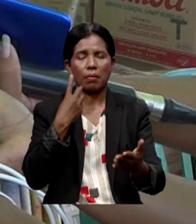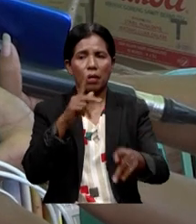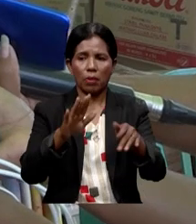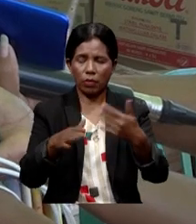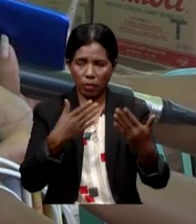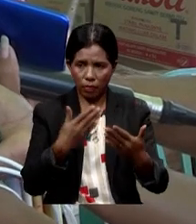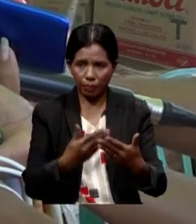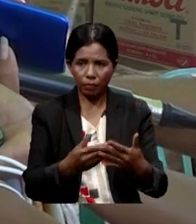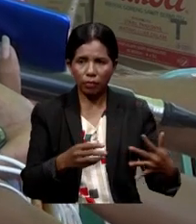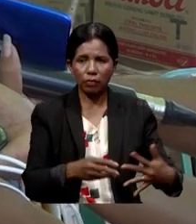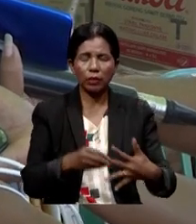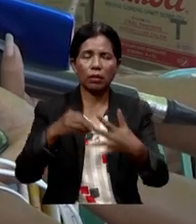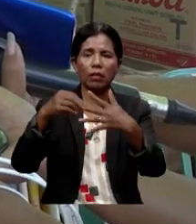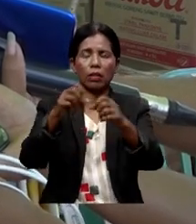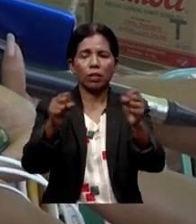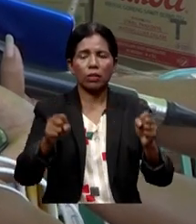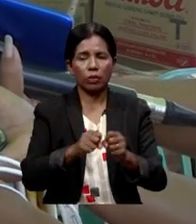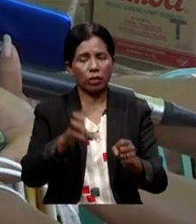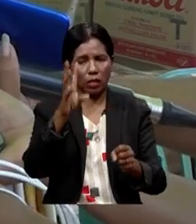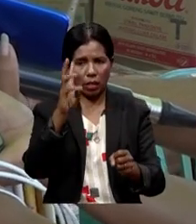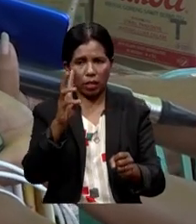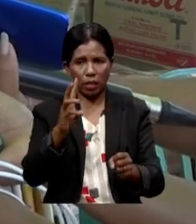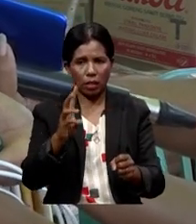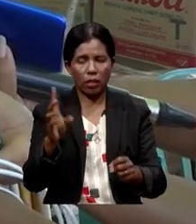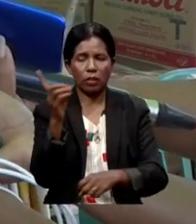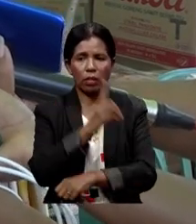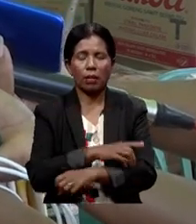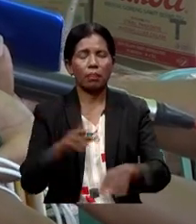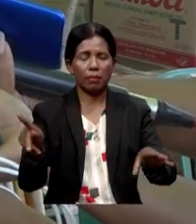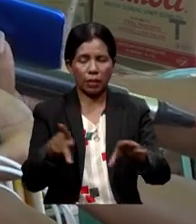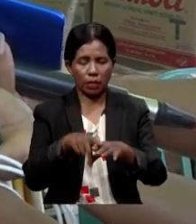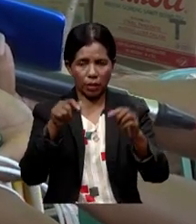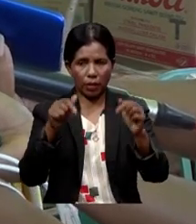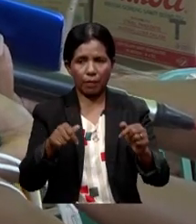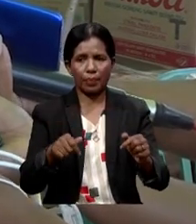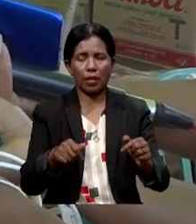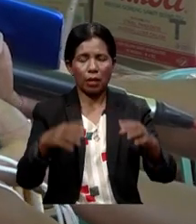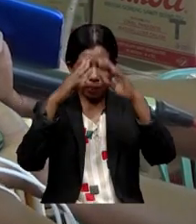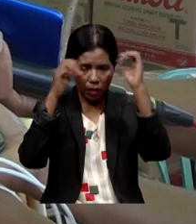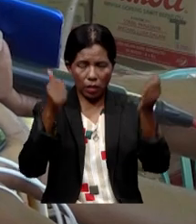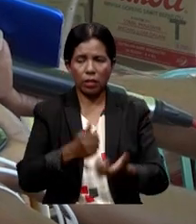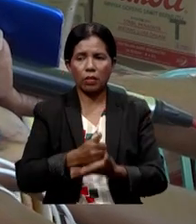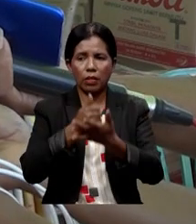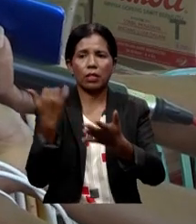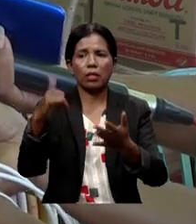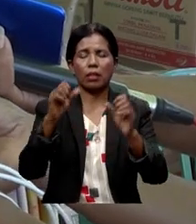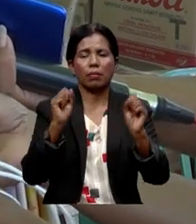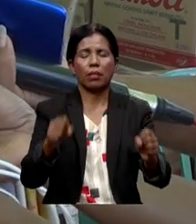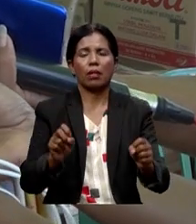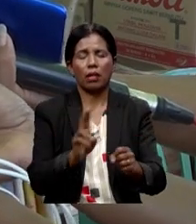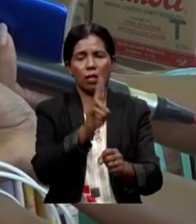Sira, liliu basuku ne neme maca oin loro marca persenjane, o presidente mi azura ne Sira bele alguém ta